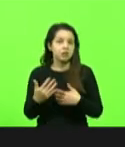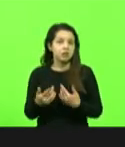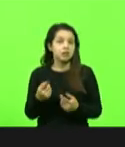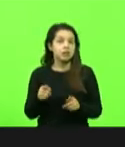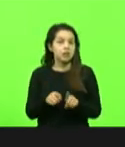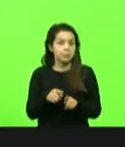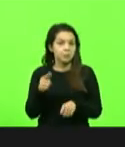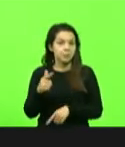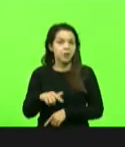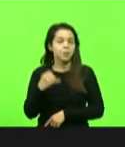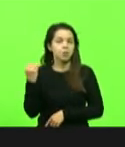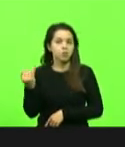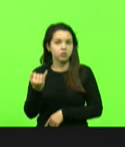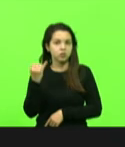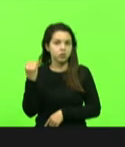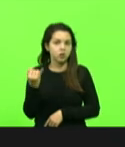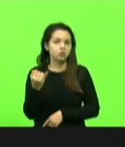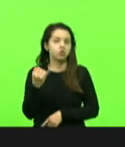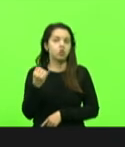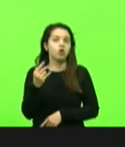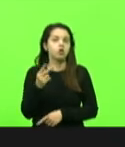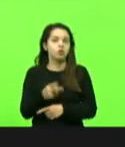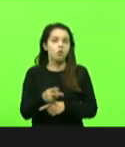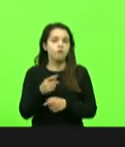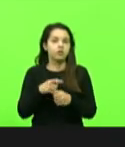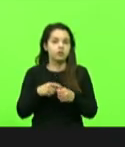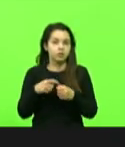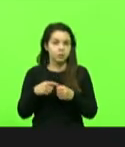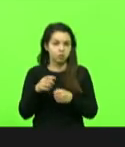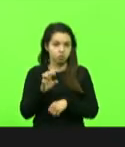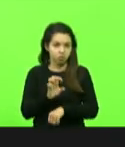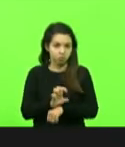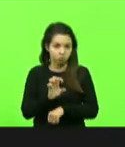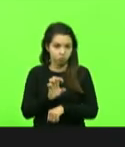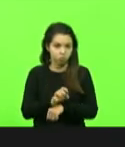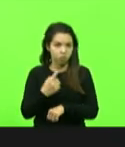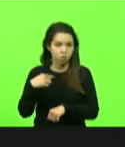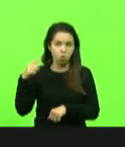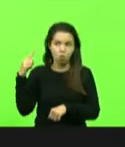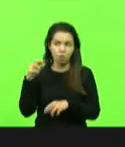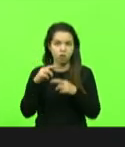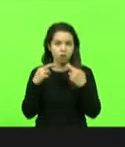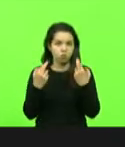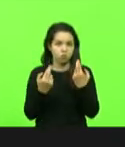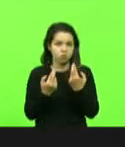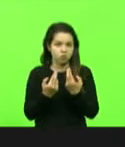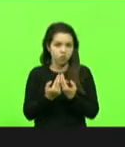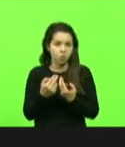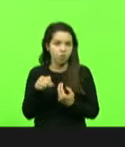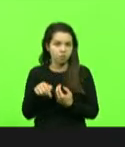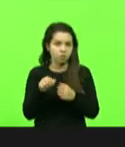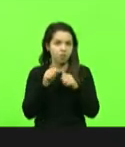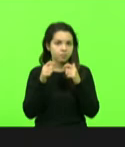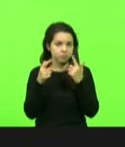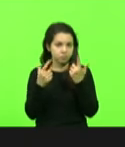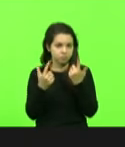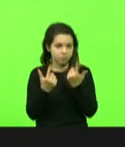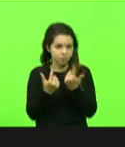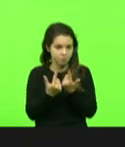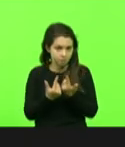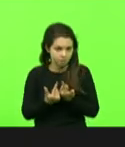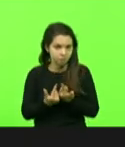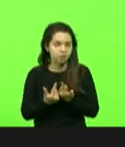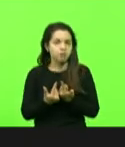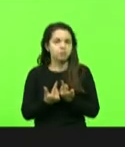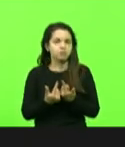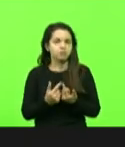do cofinanciamento estadual. Na última reunião dessa casa, da Assembleia Legislativa,